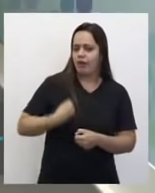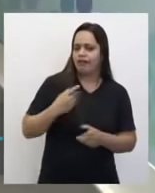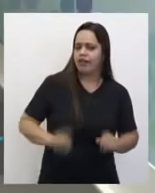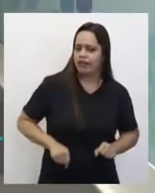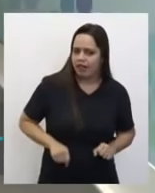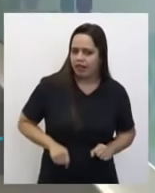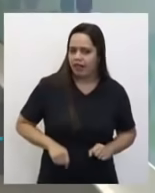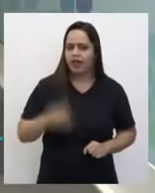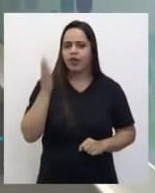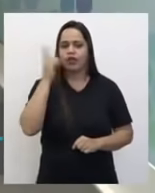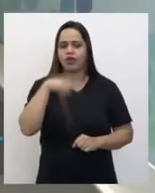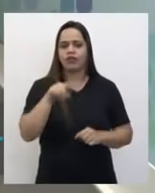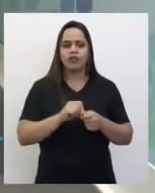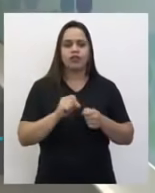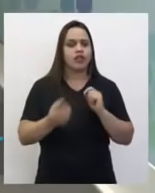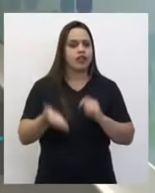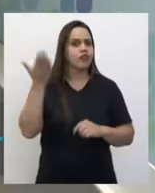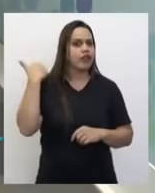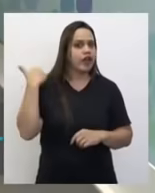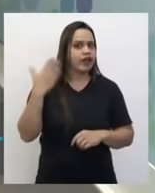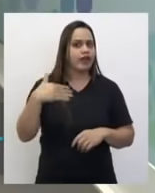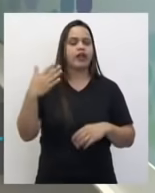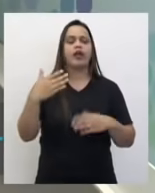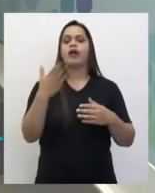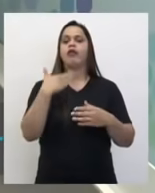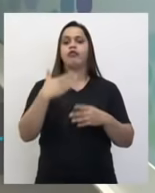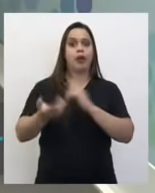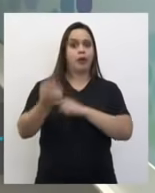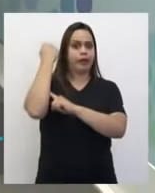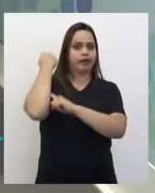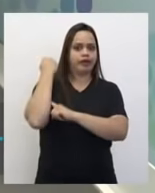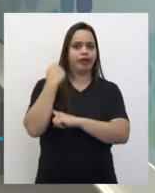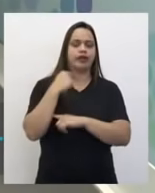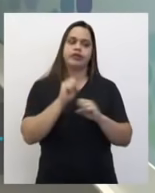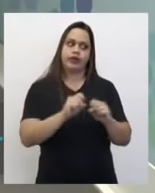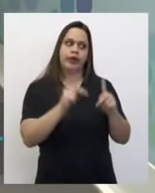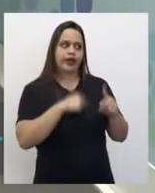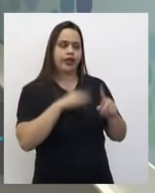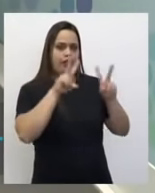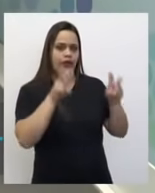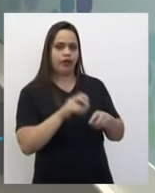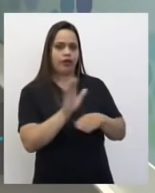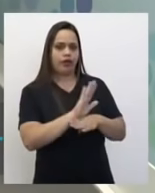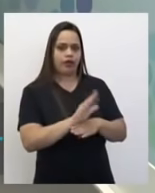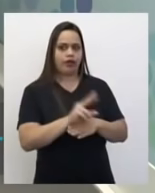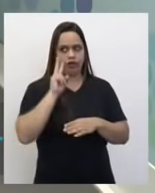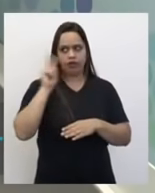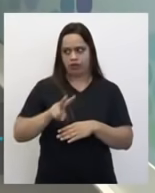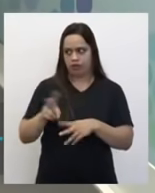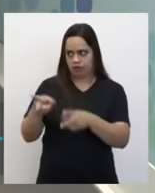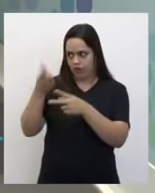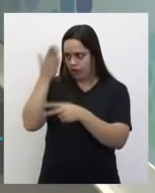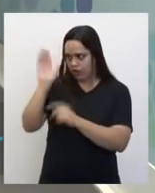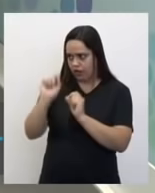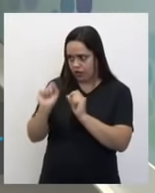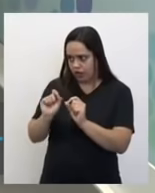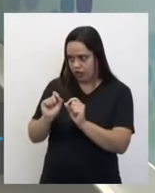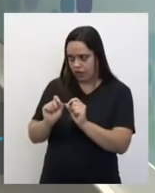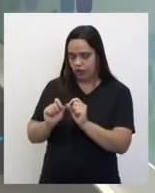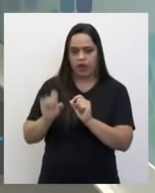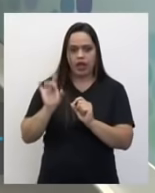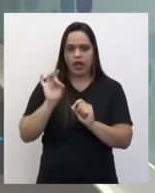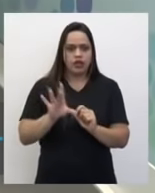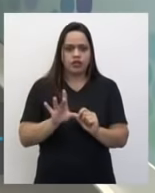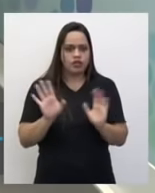acho que eles não vão pegar a referência, mas a gente pegou e é isso que importa, né, Marina? Você pegou a referência? Pegou referência. É só os vel que